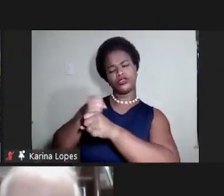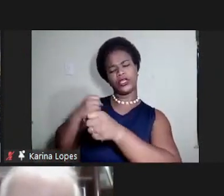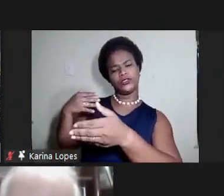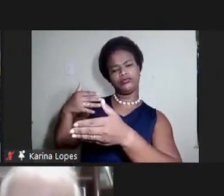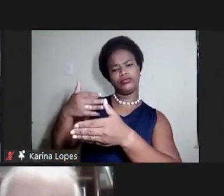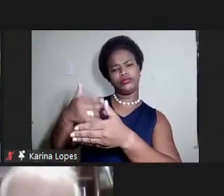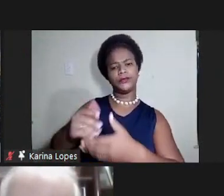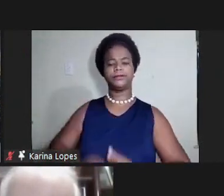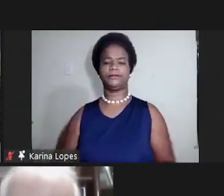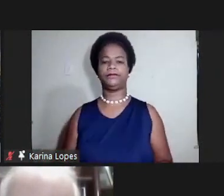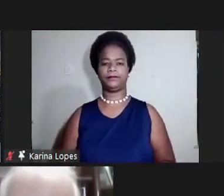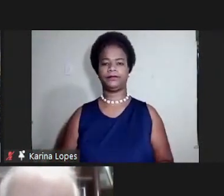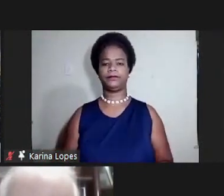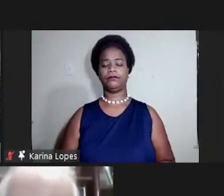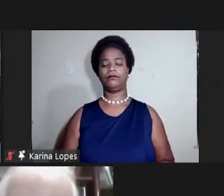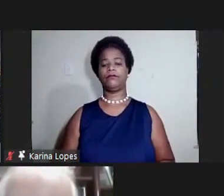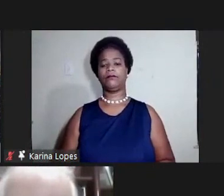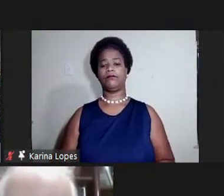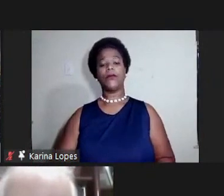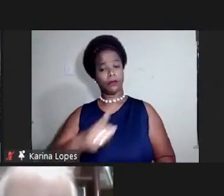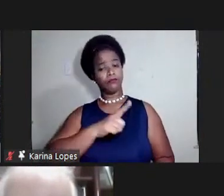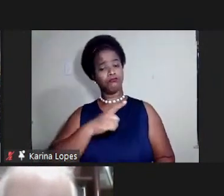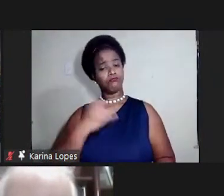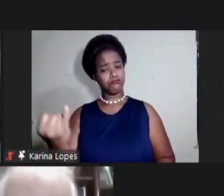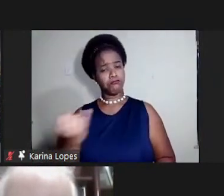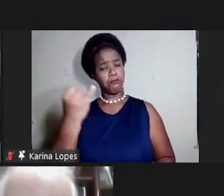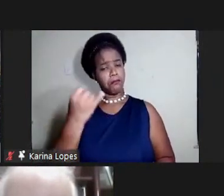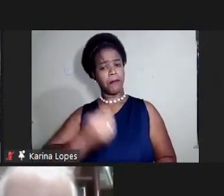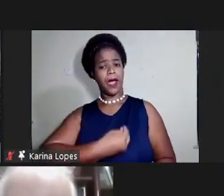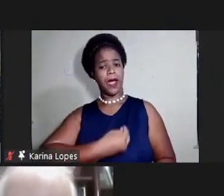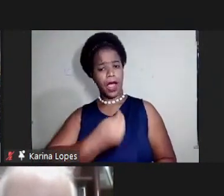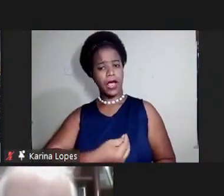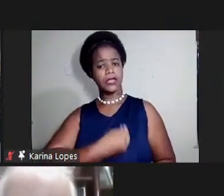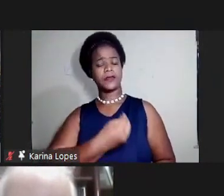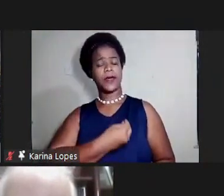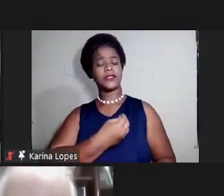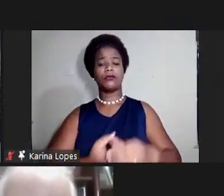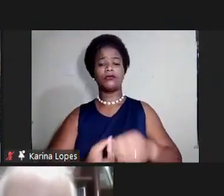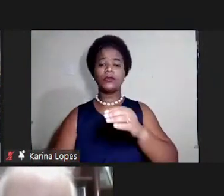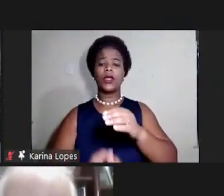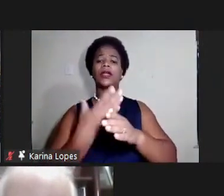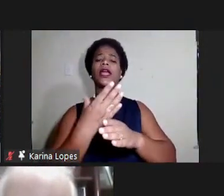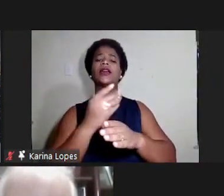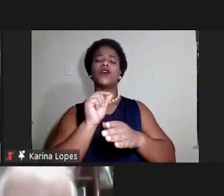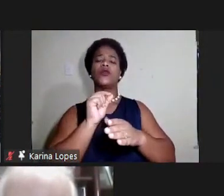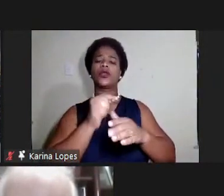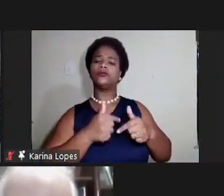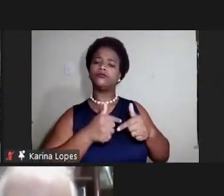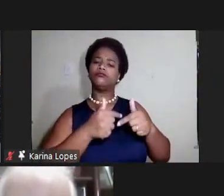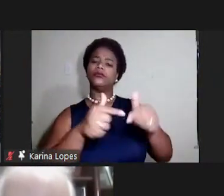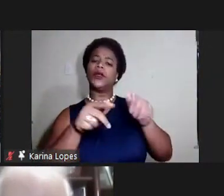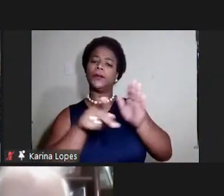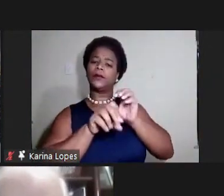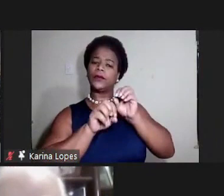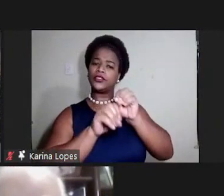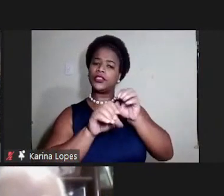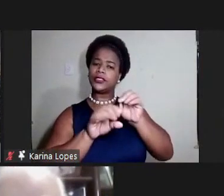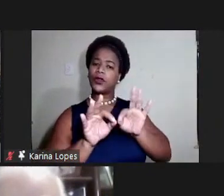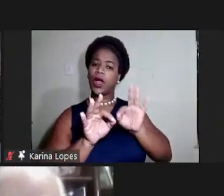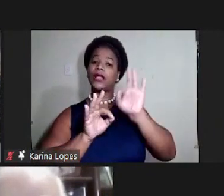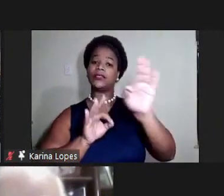Teve importante participação na implantação das iniciativas de ensino à distância da